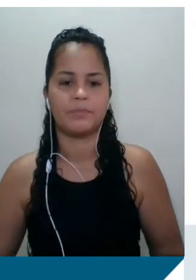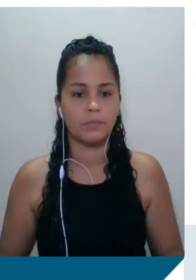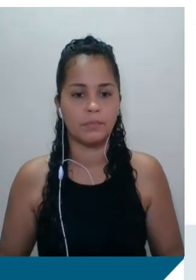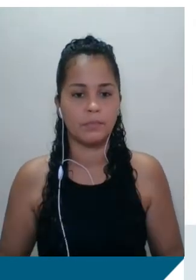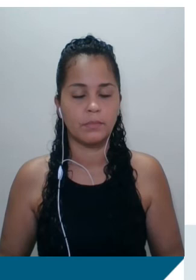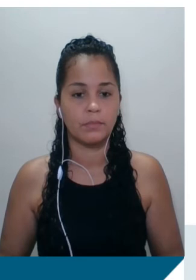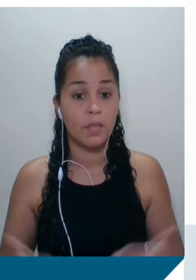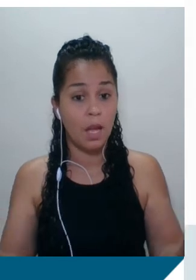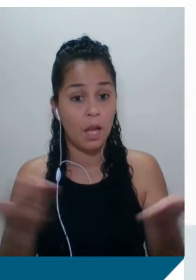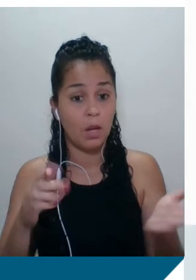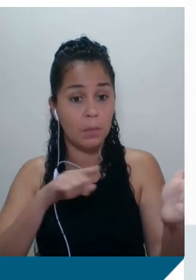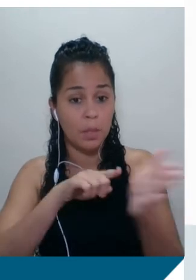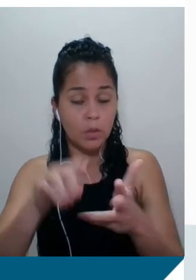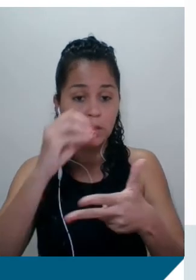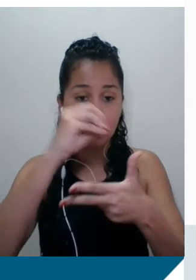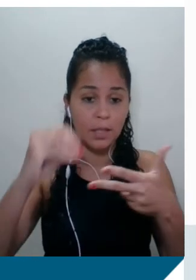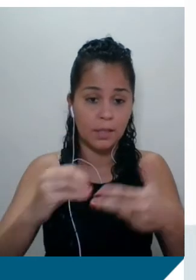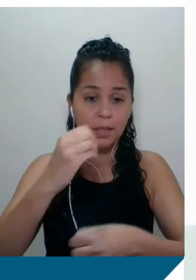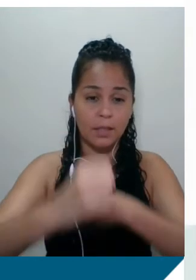Então, partir para a próxima.